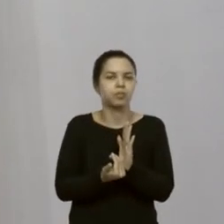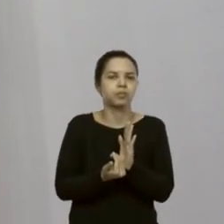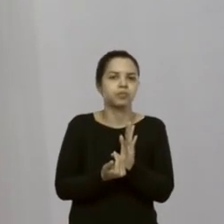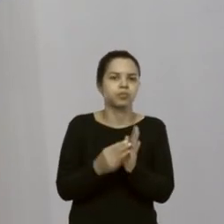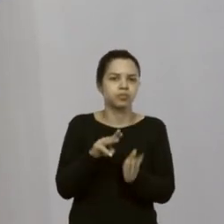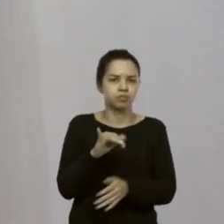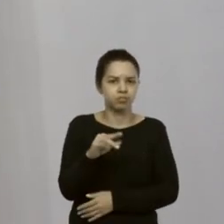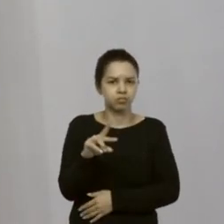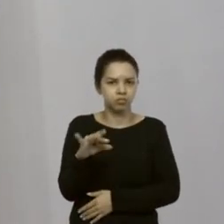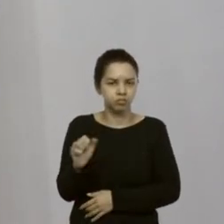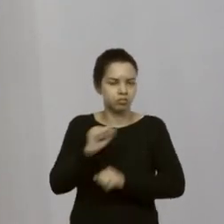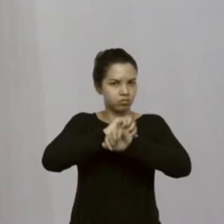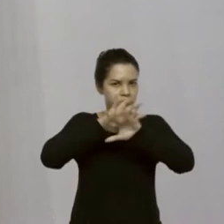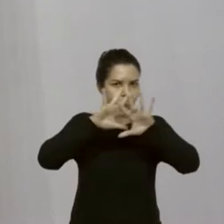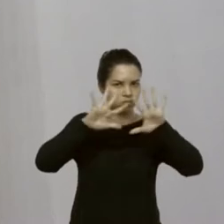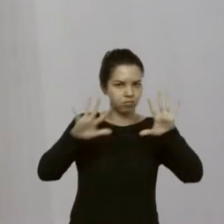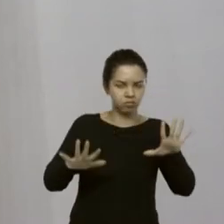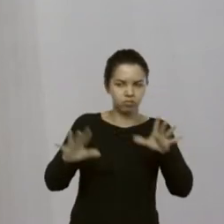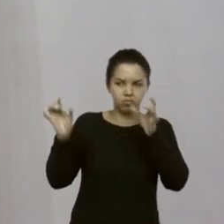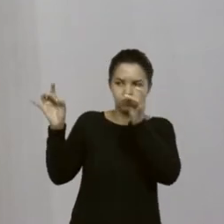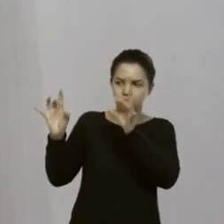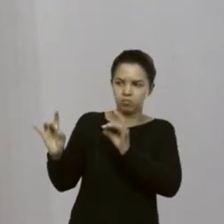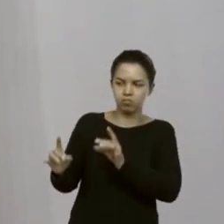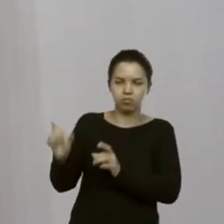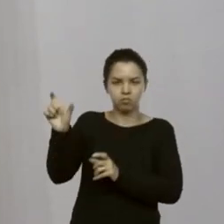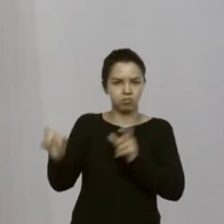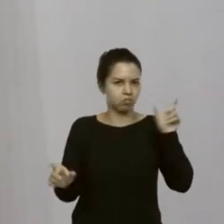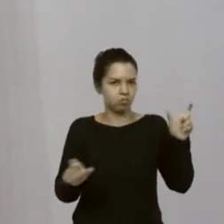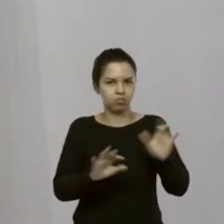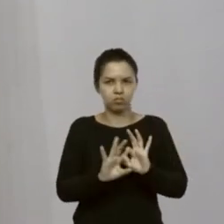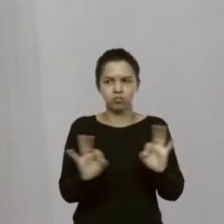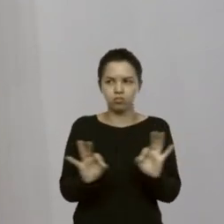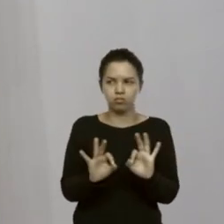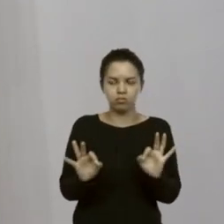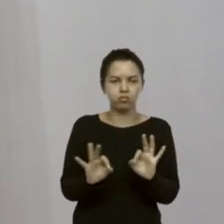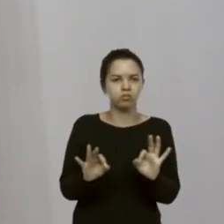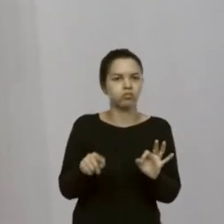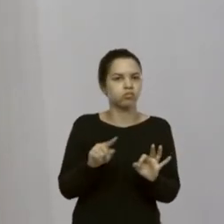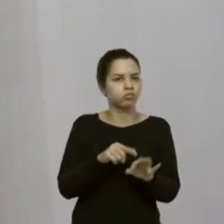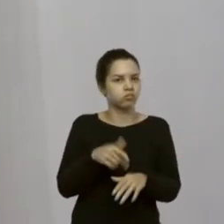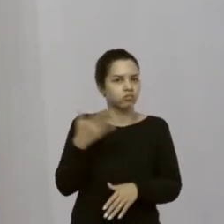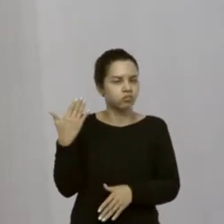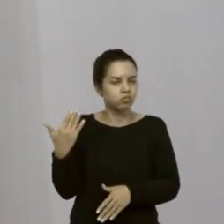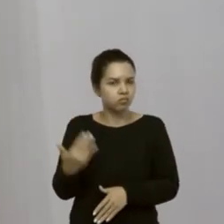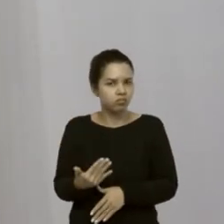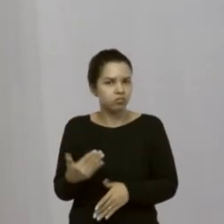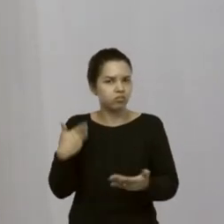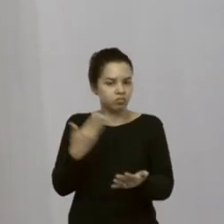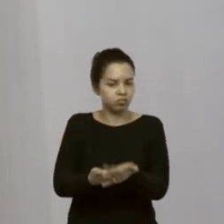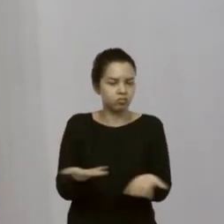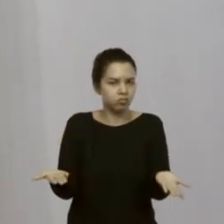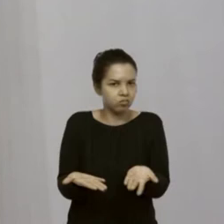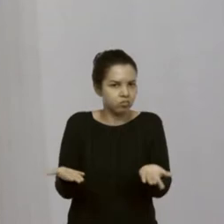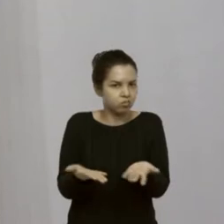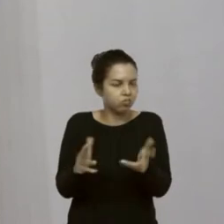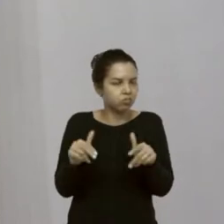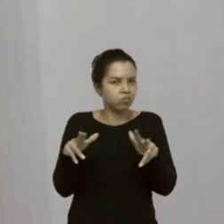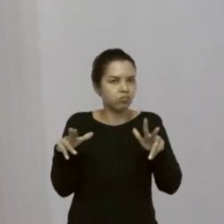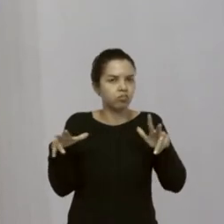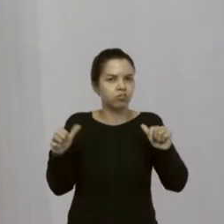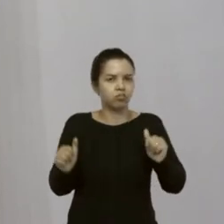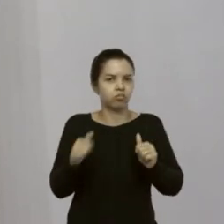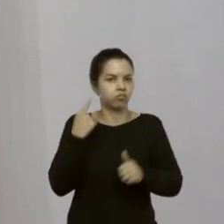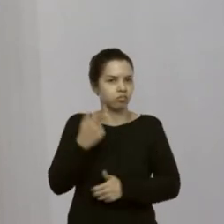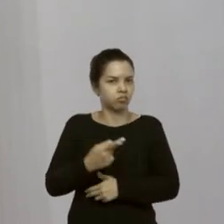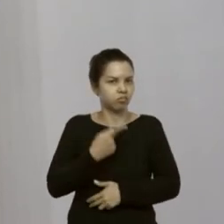B. Em nenhum momento o trabalho dos nobres parlamentares foi tão divulgado como agora, chegando a informação